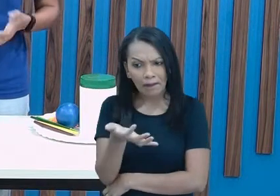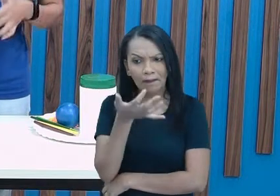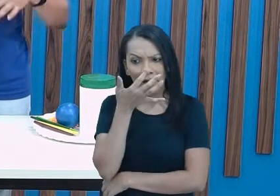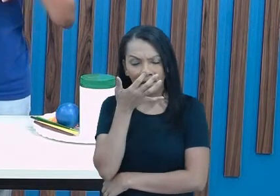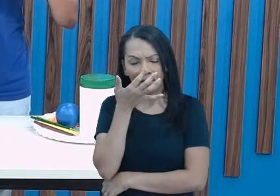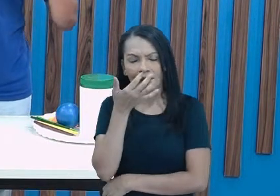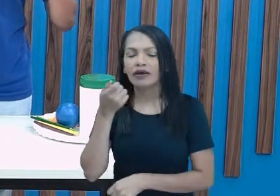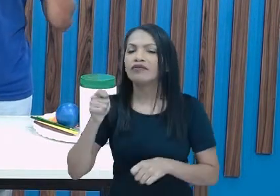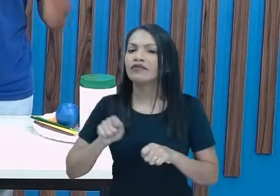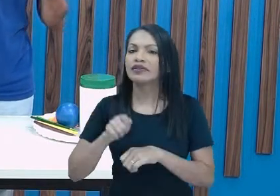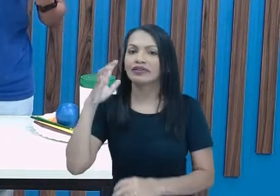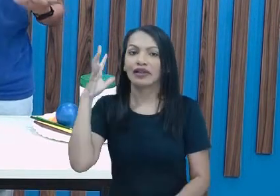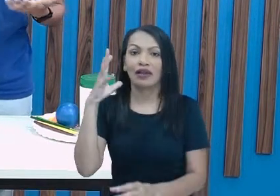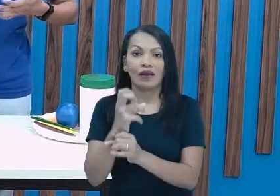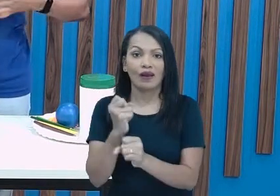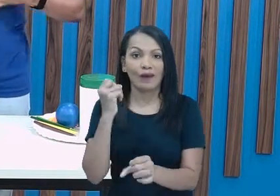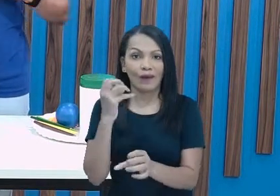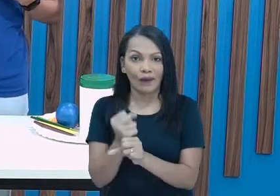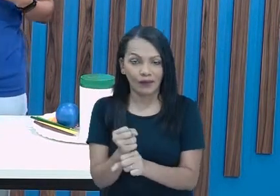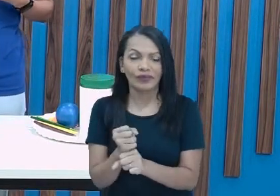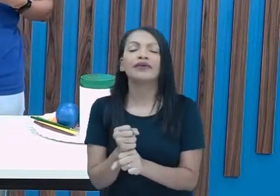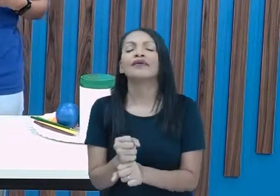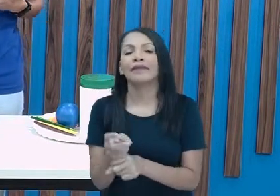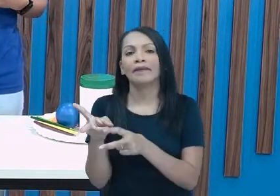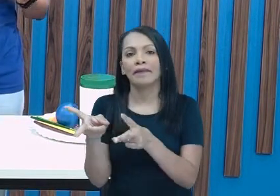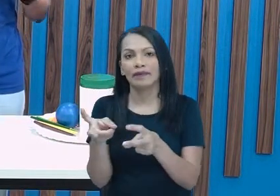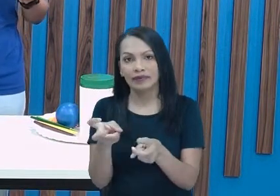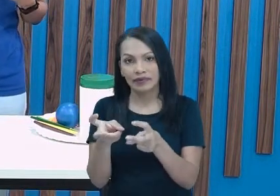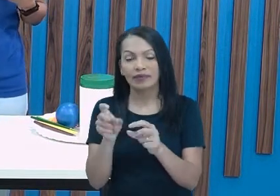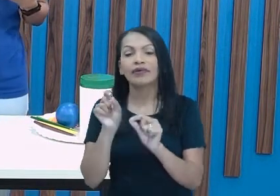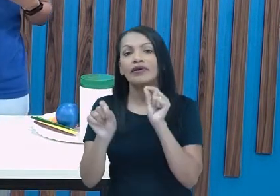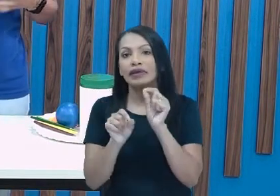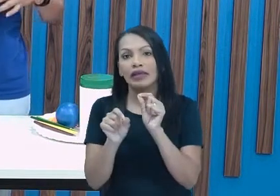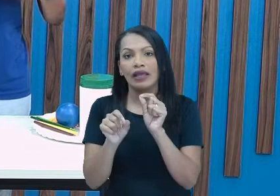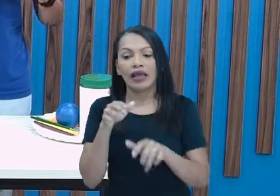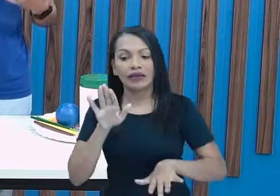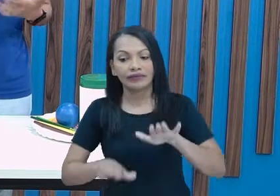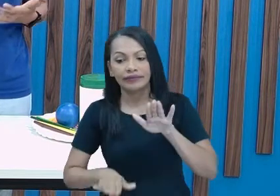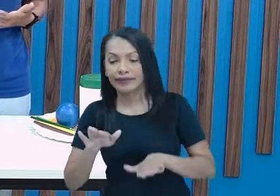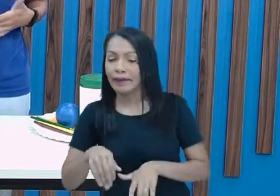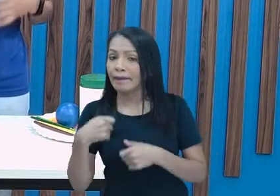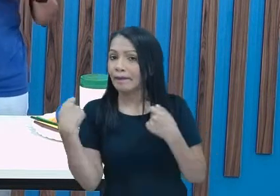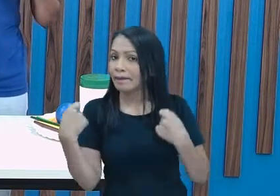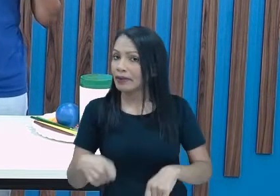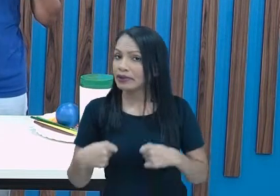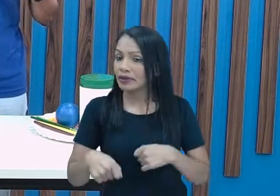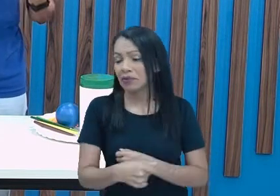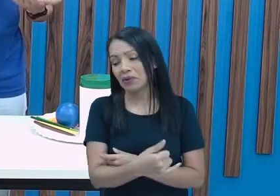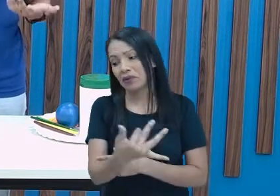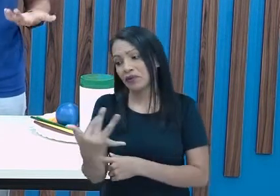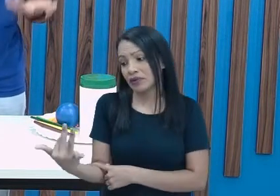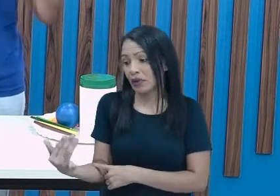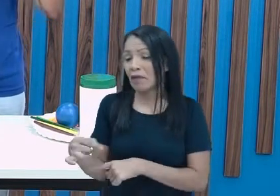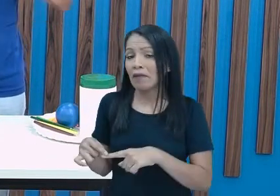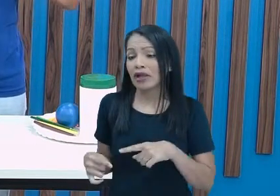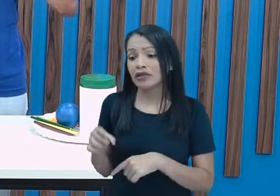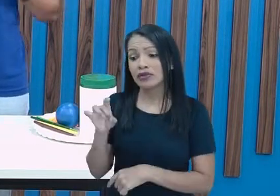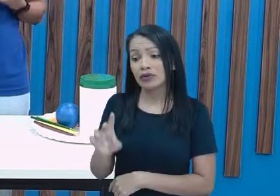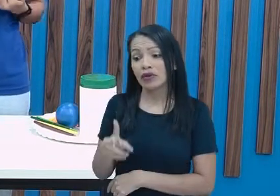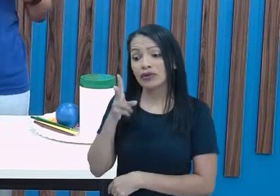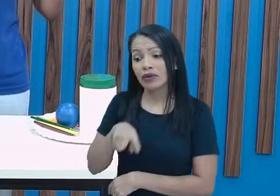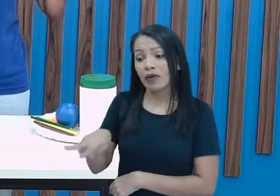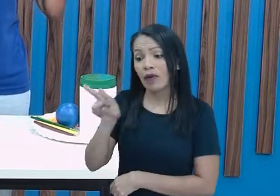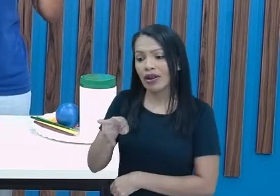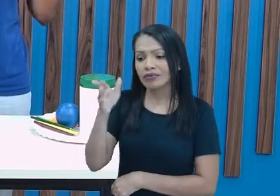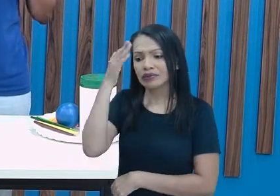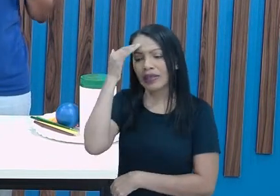contagem. E percebemos que nem sempre precisamos contar. Às vezes a gente pode estimar uma quantidade só